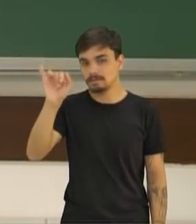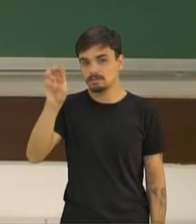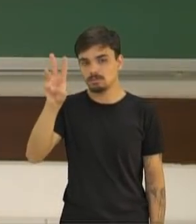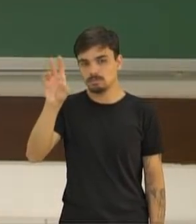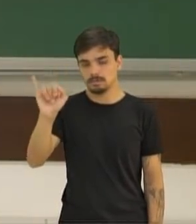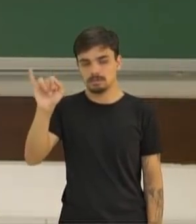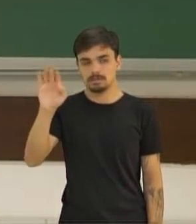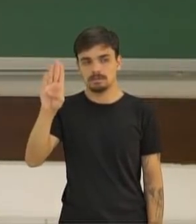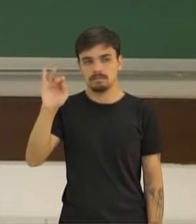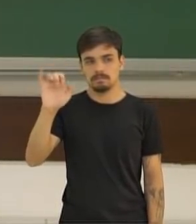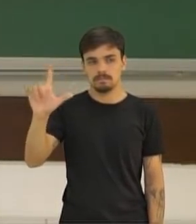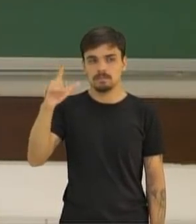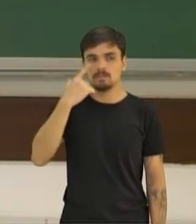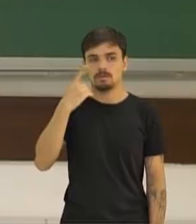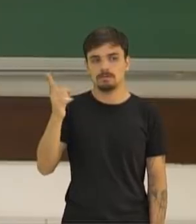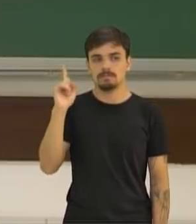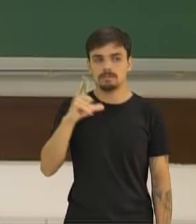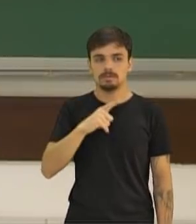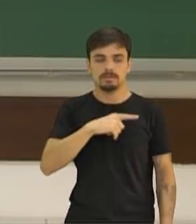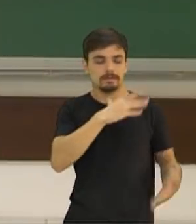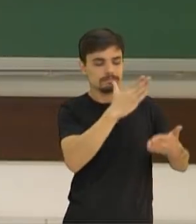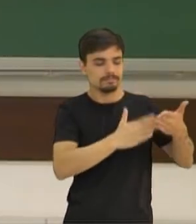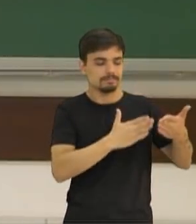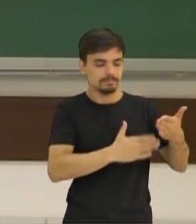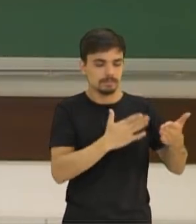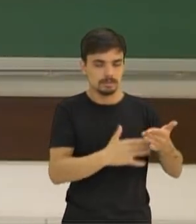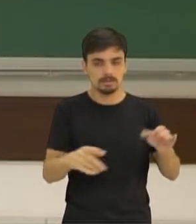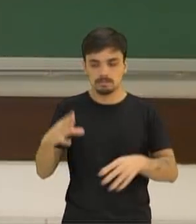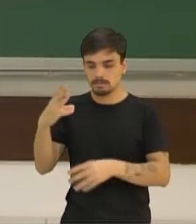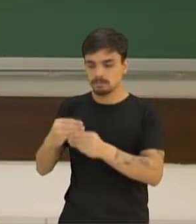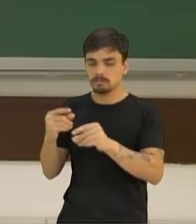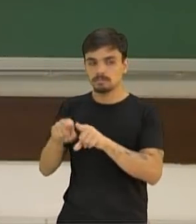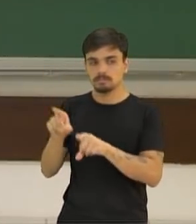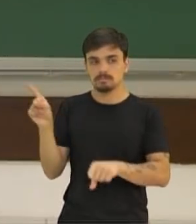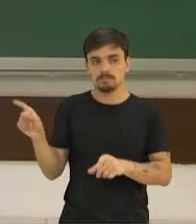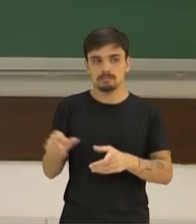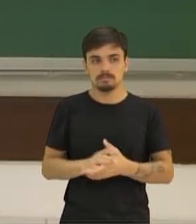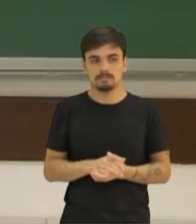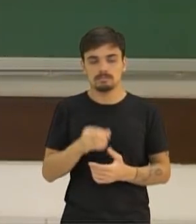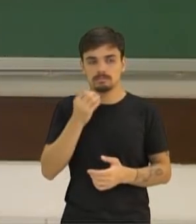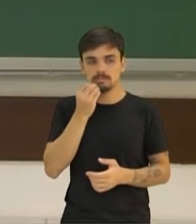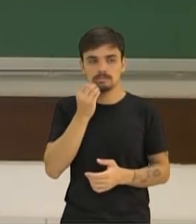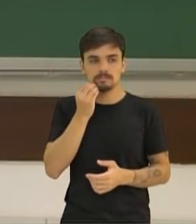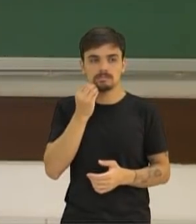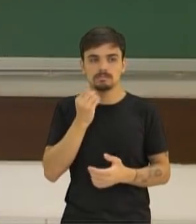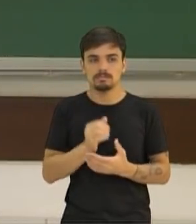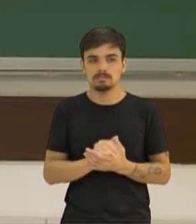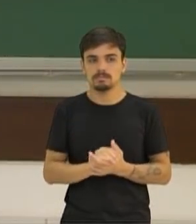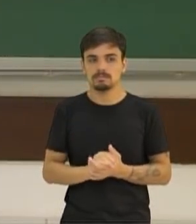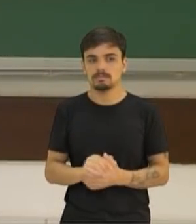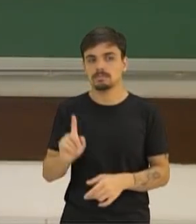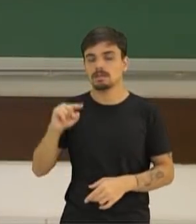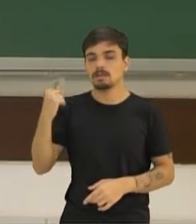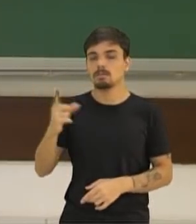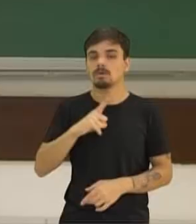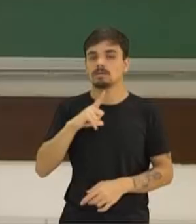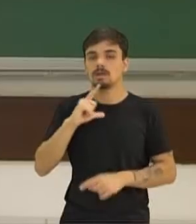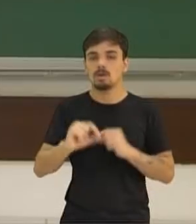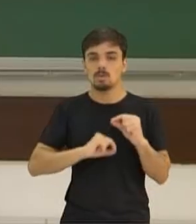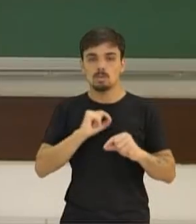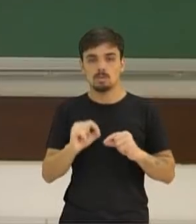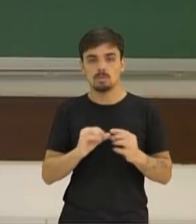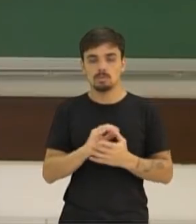né, cortado aqui, como ele completo. Depois, aqui, nesse trecho,